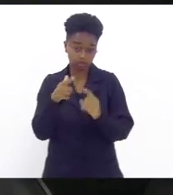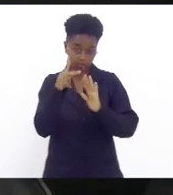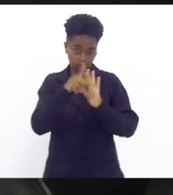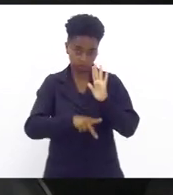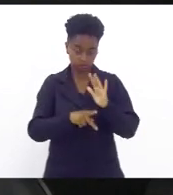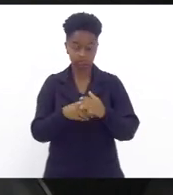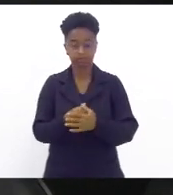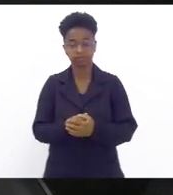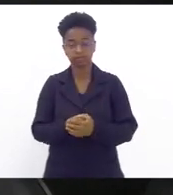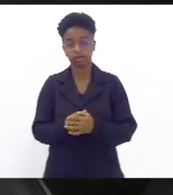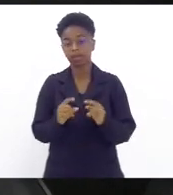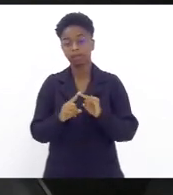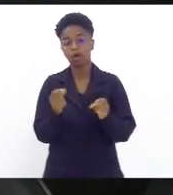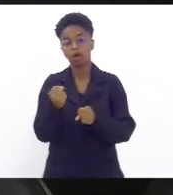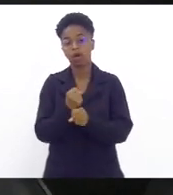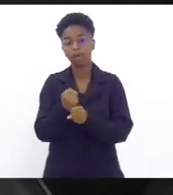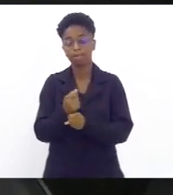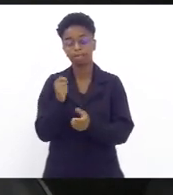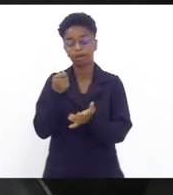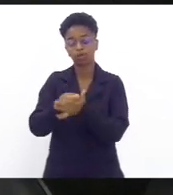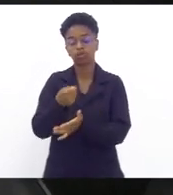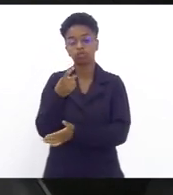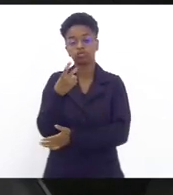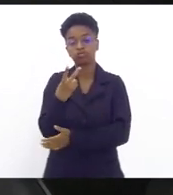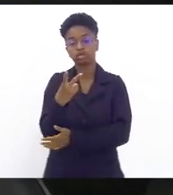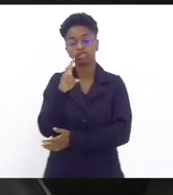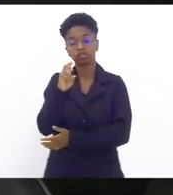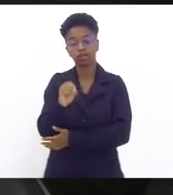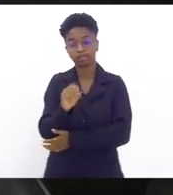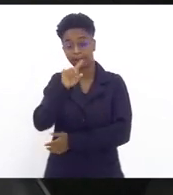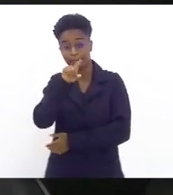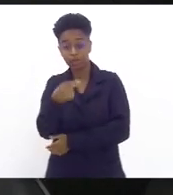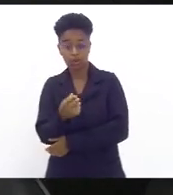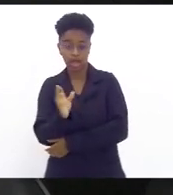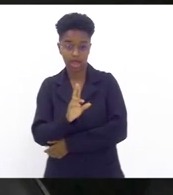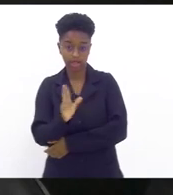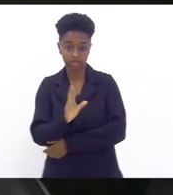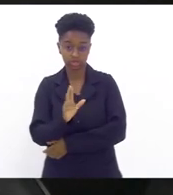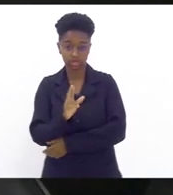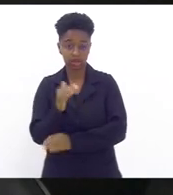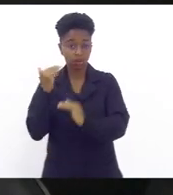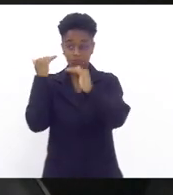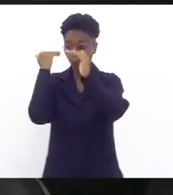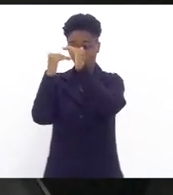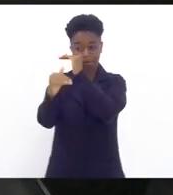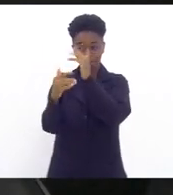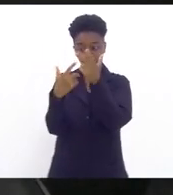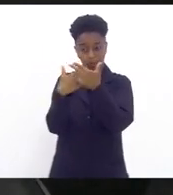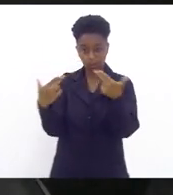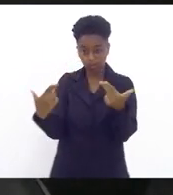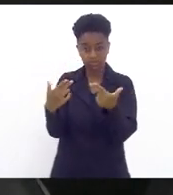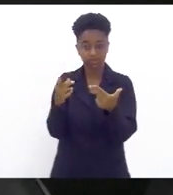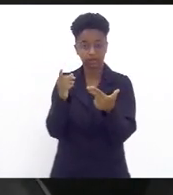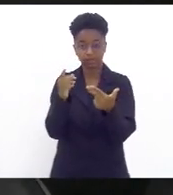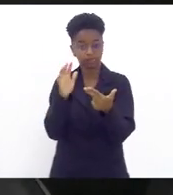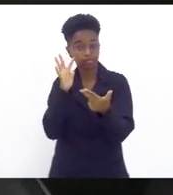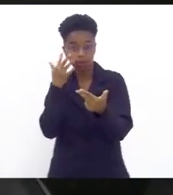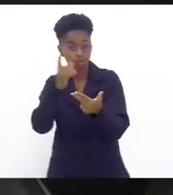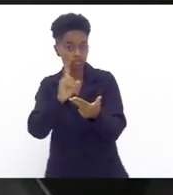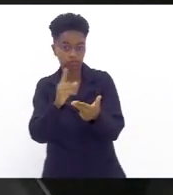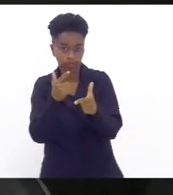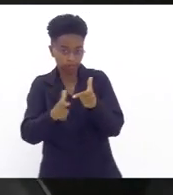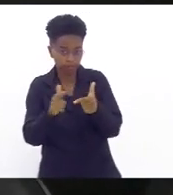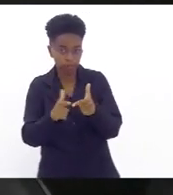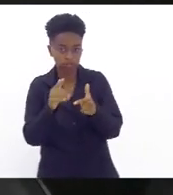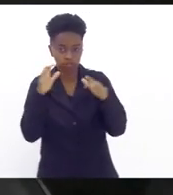é uma obra que custou 250 mil reais que cobriu o rendimento do teatro que não resolveu o problema da da chuva